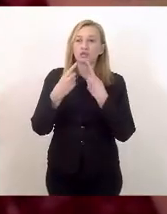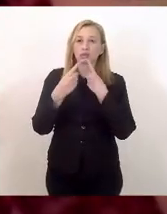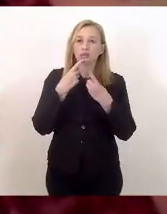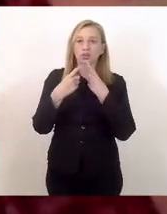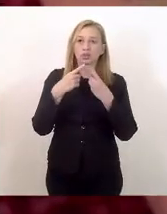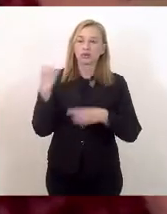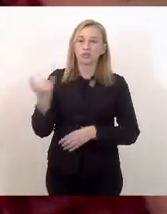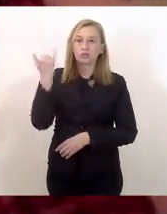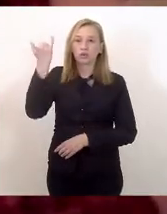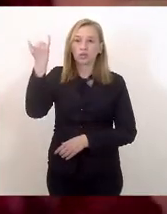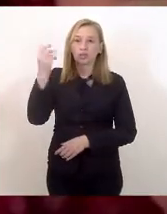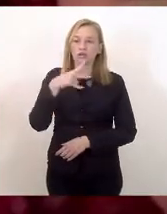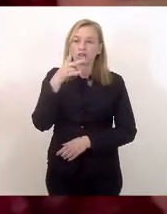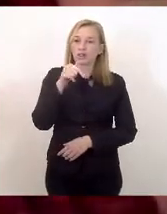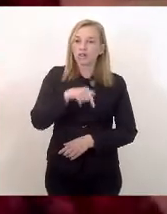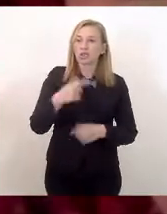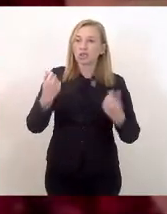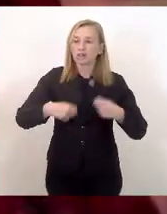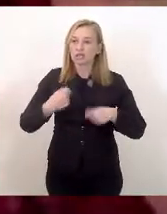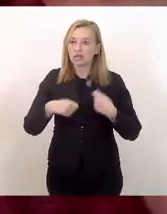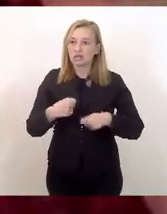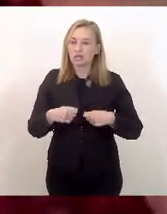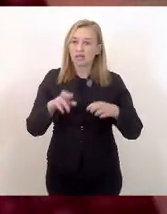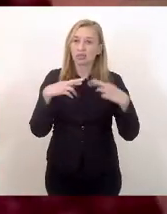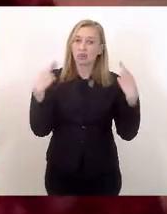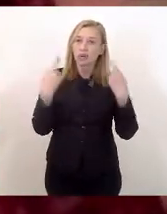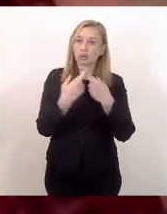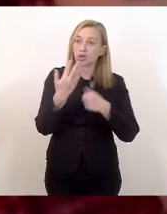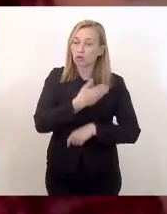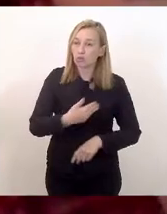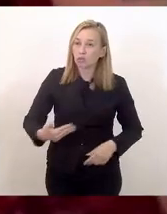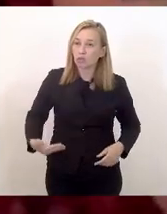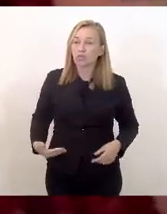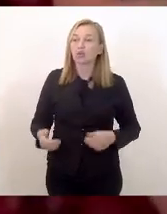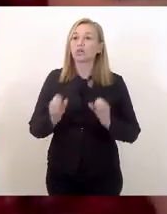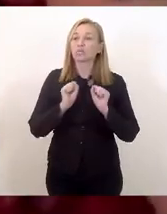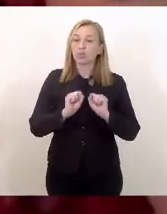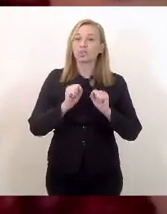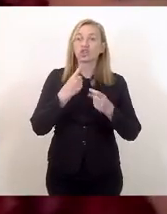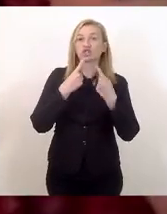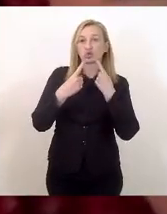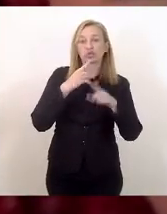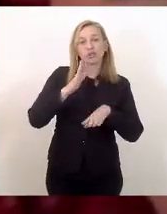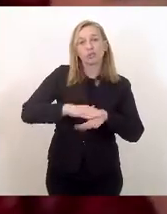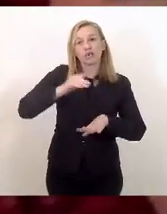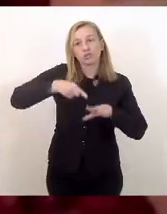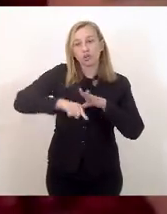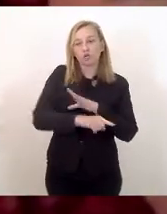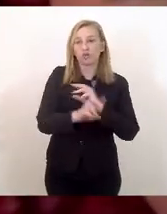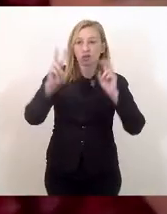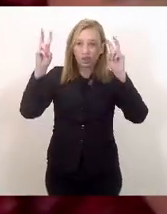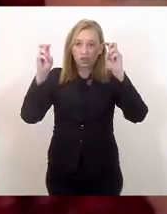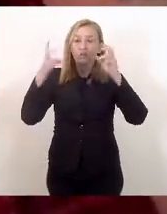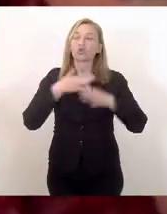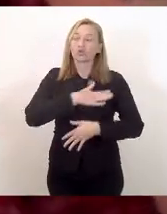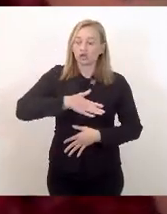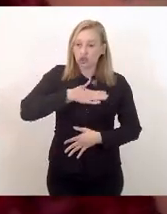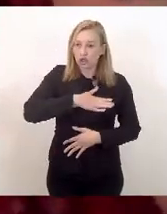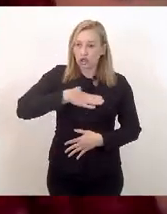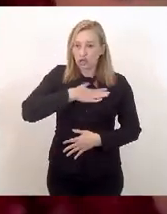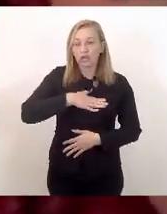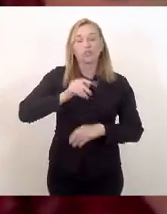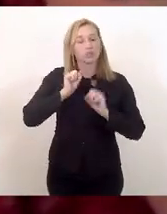Eu reforço aqui a necessidade de uma audiência pública para que a gente possa discutir mais a fundo esse tema. Eu gostaria muito que a